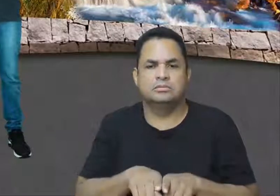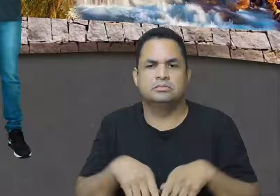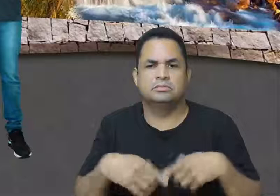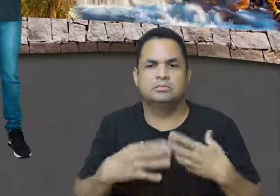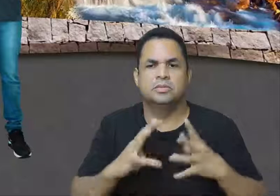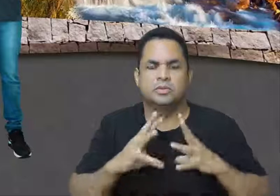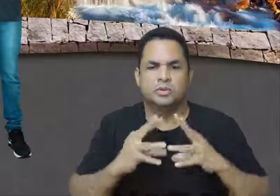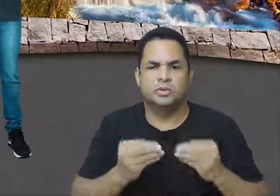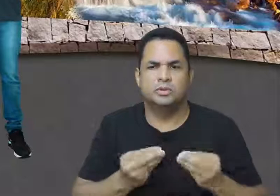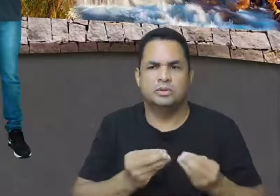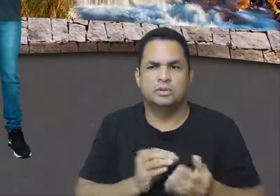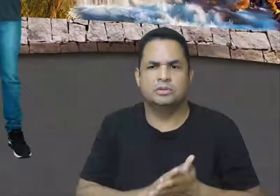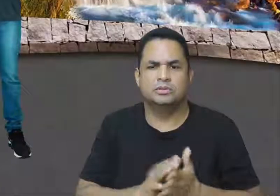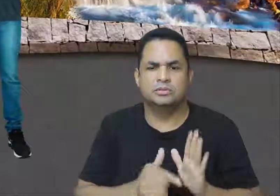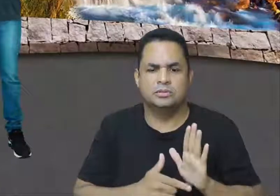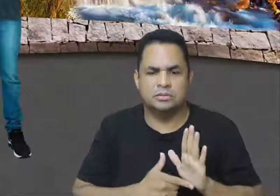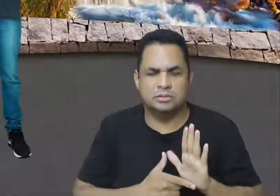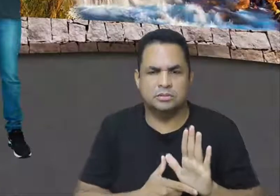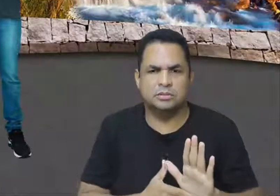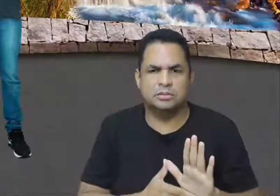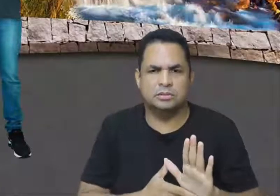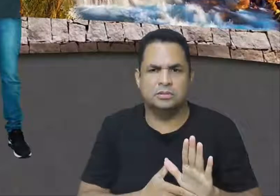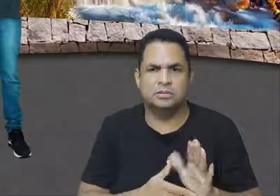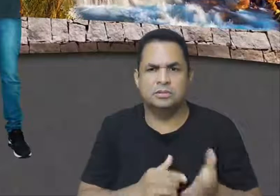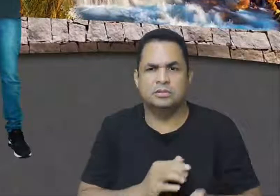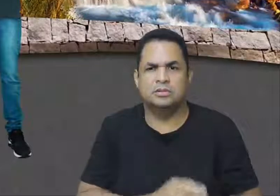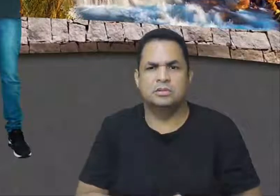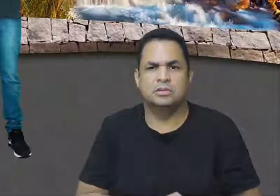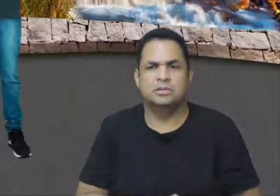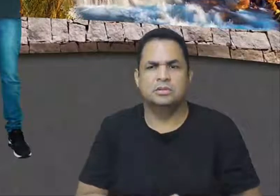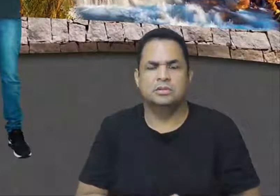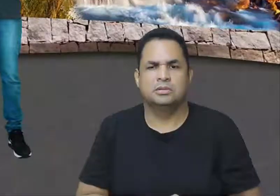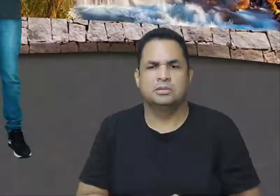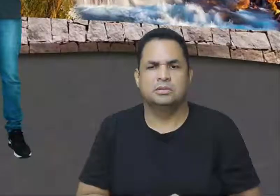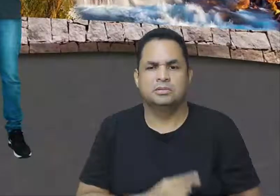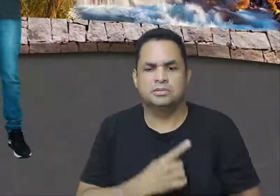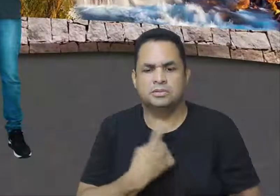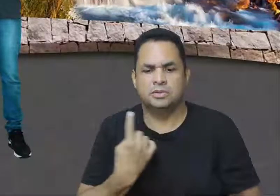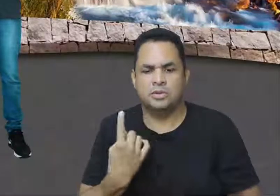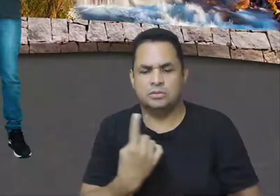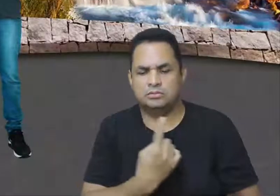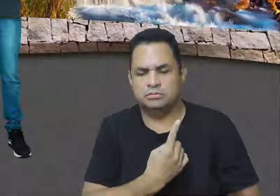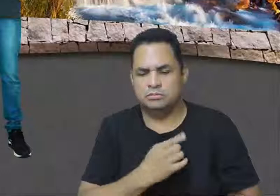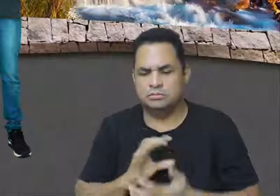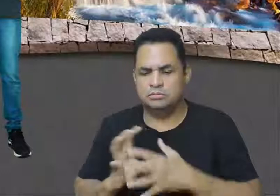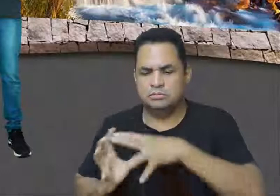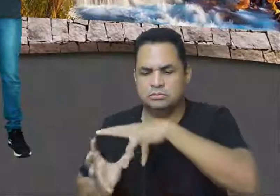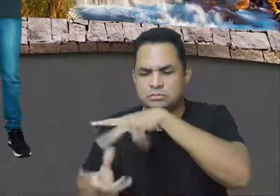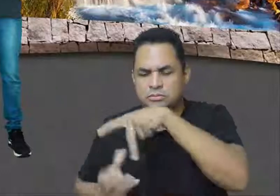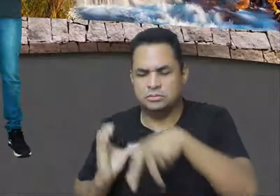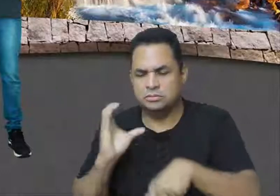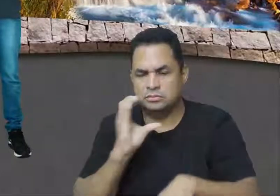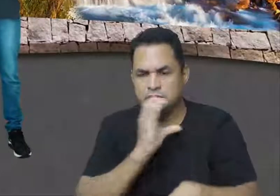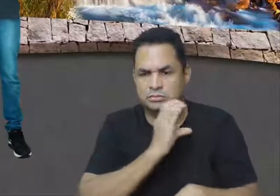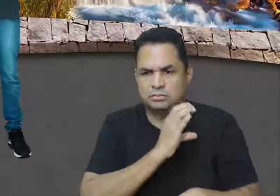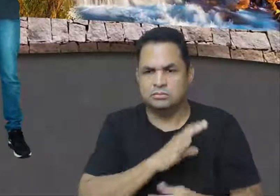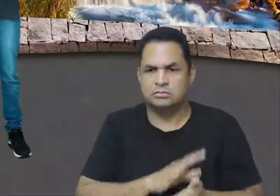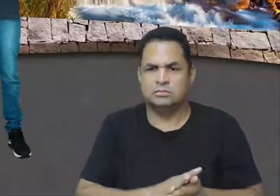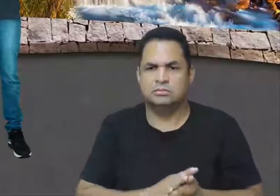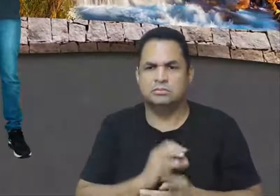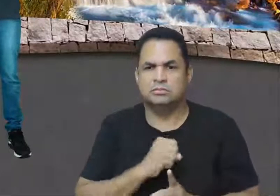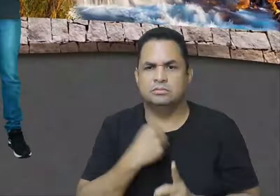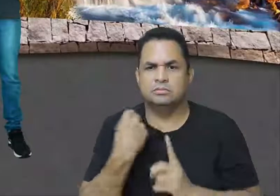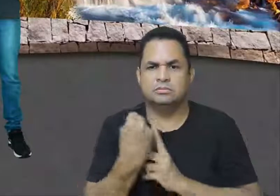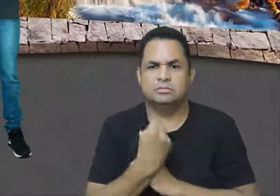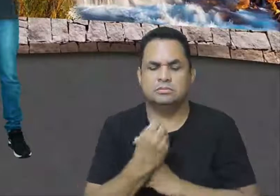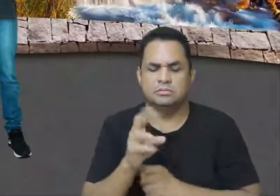Tudo isso vão contribuindo para o nosso aquecimento global. Essa sociedade